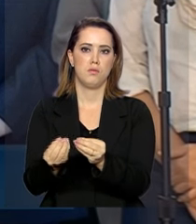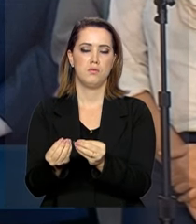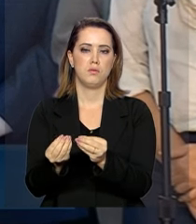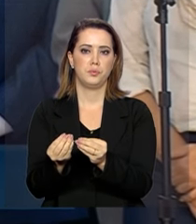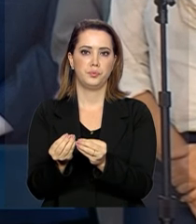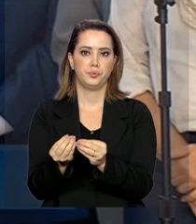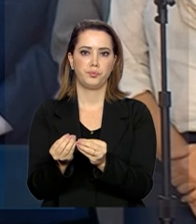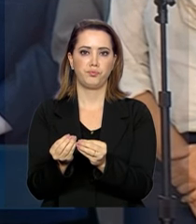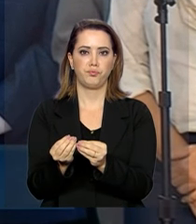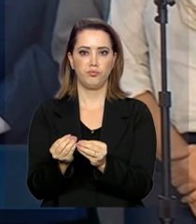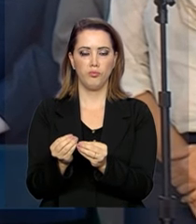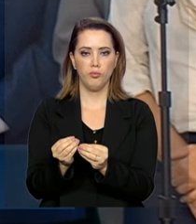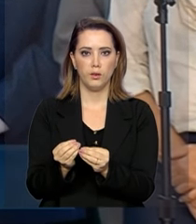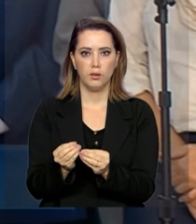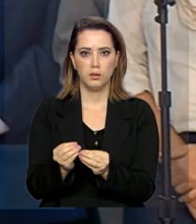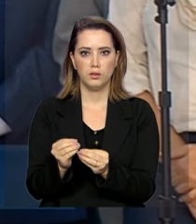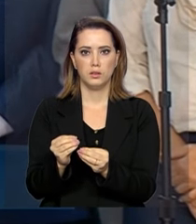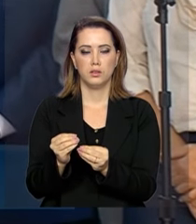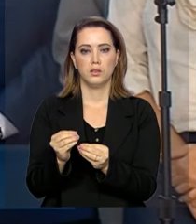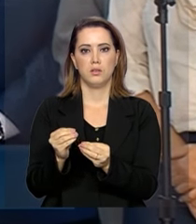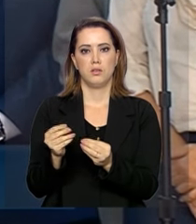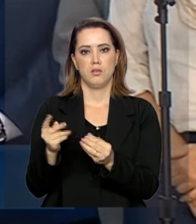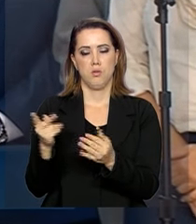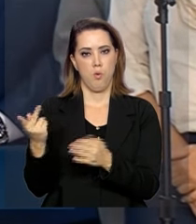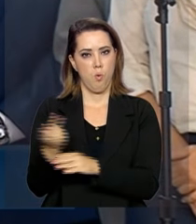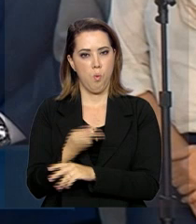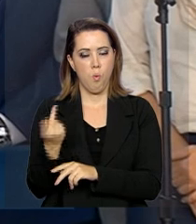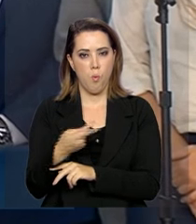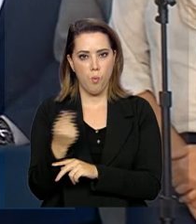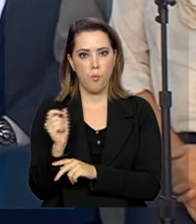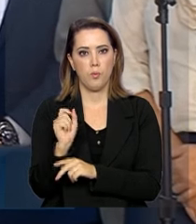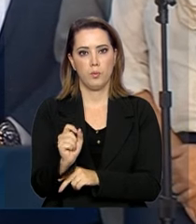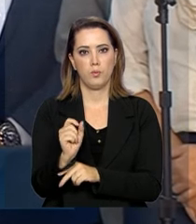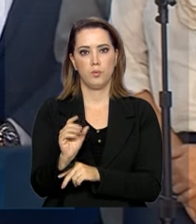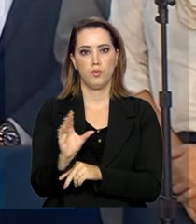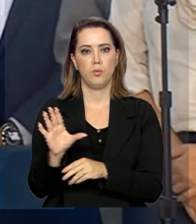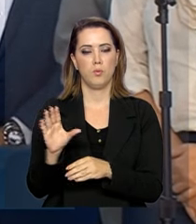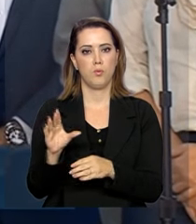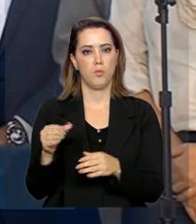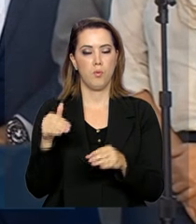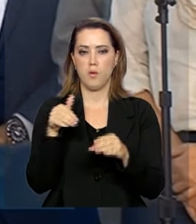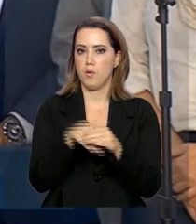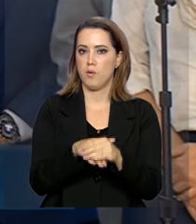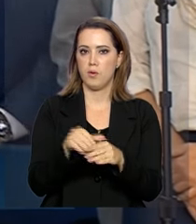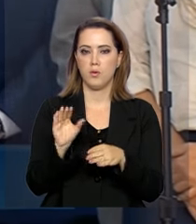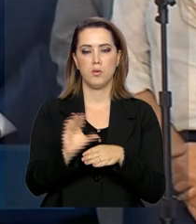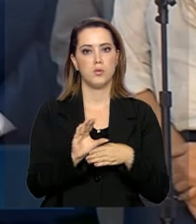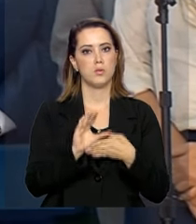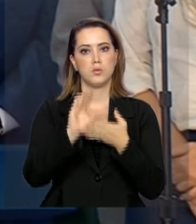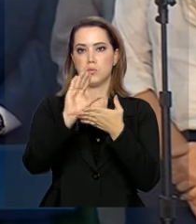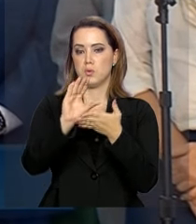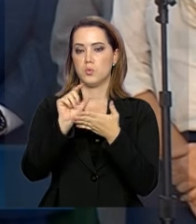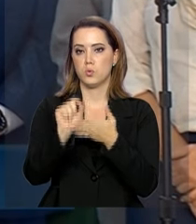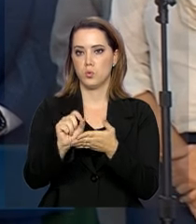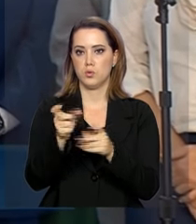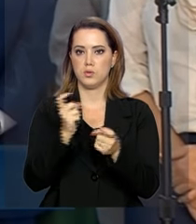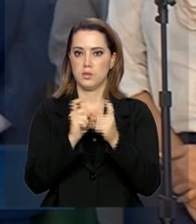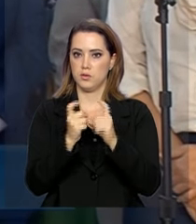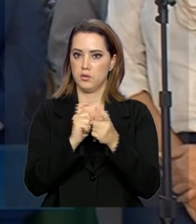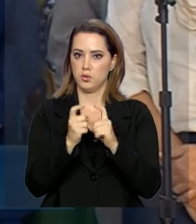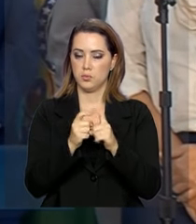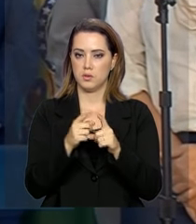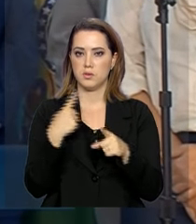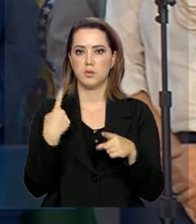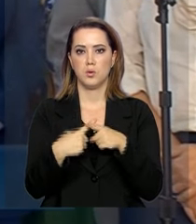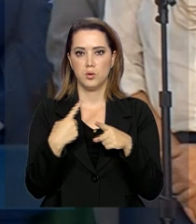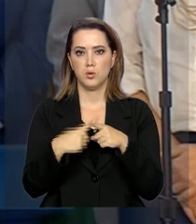cometimento de delito de nenhuma espécie aos membros do Conselho de Administração, mormente quando